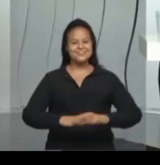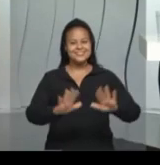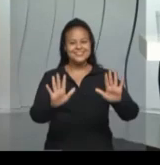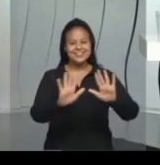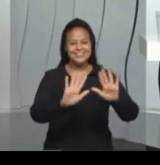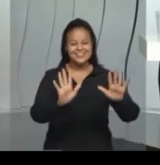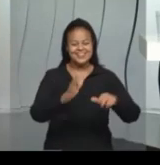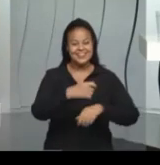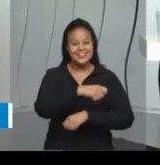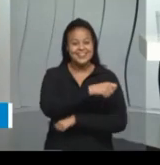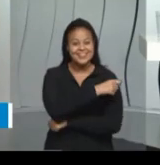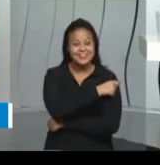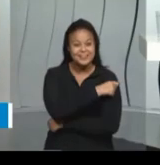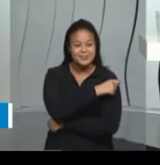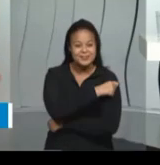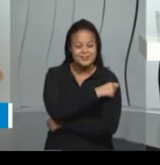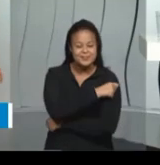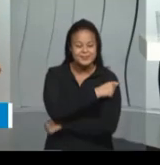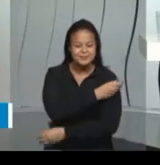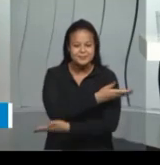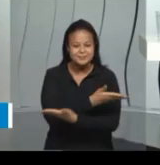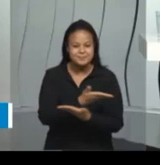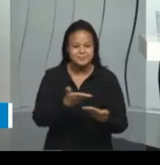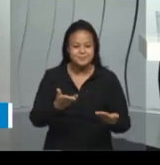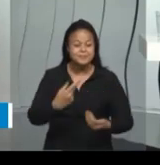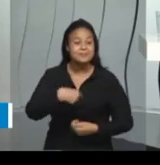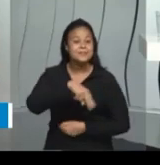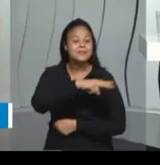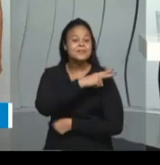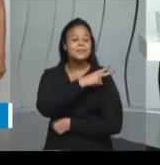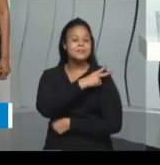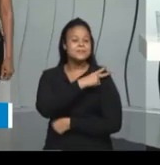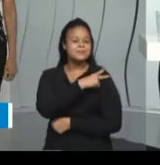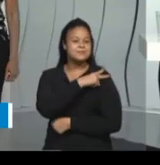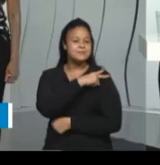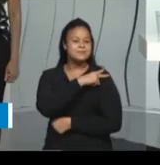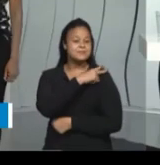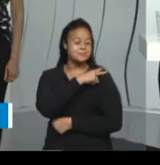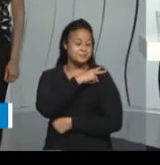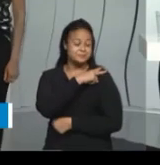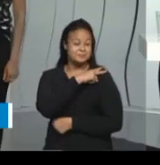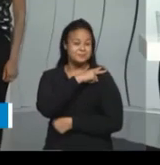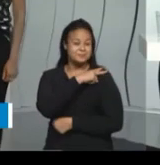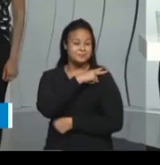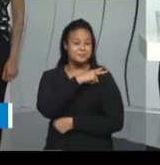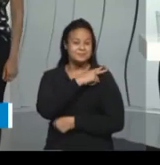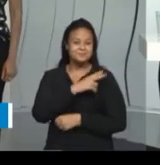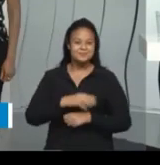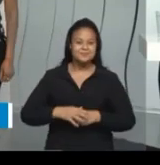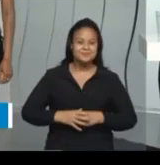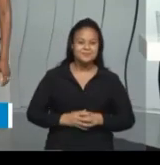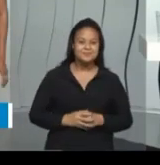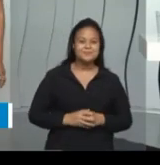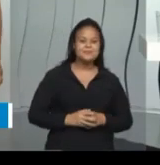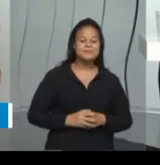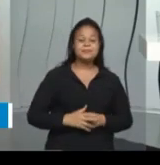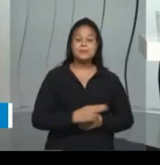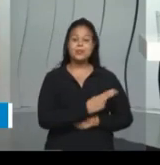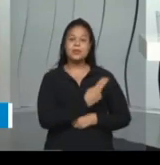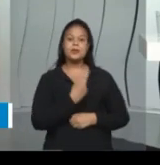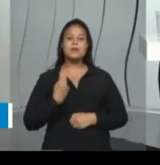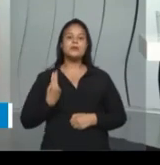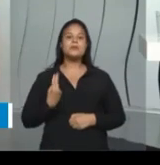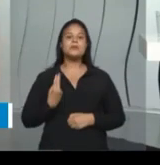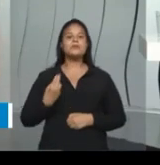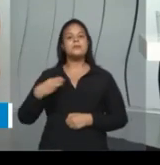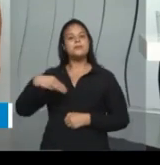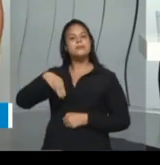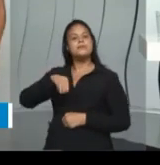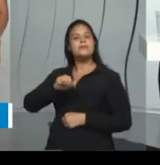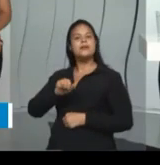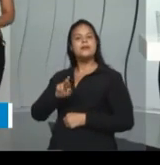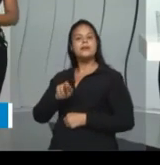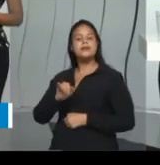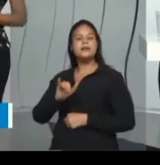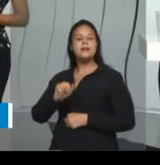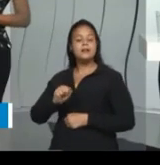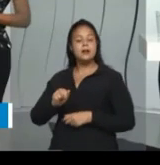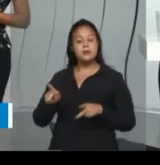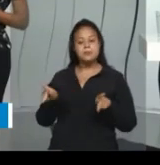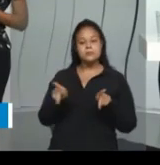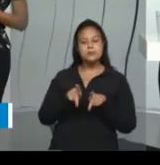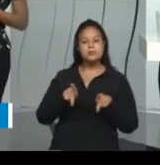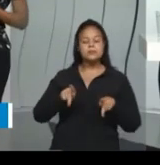Olá, aluno e aluna do segundo ano do ensino médio. Meu nome é Maria Alice, eu